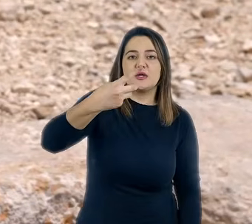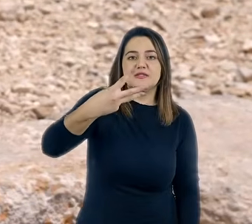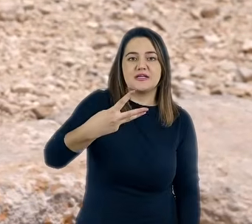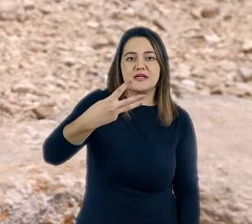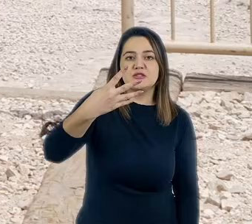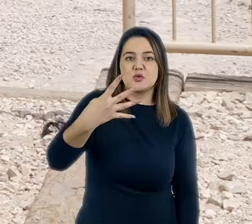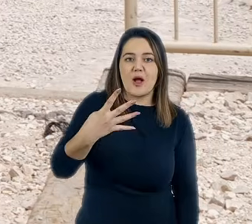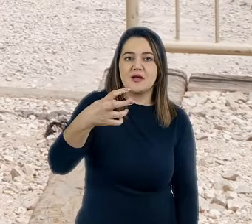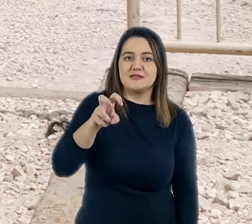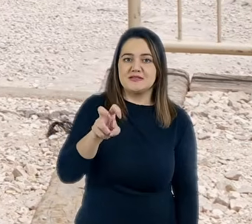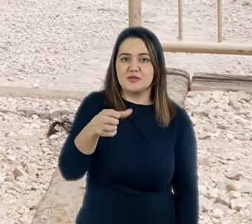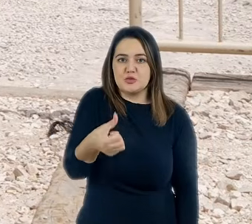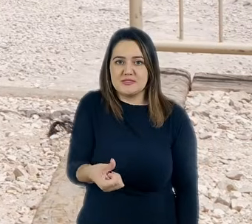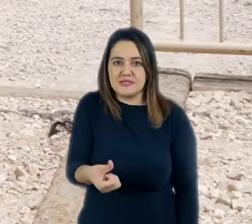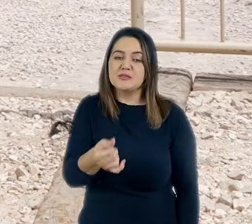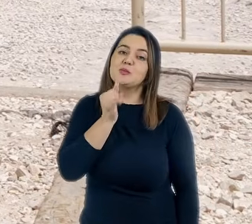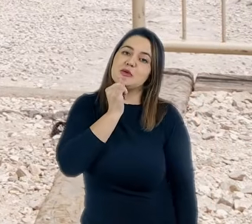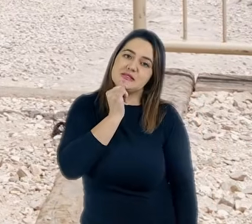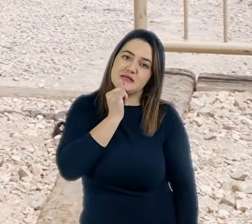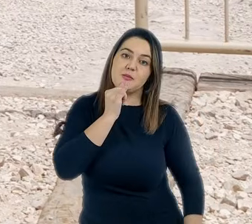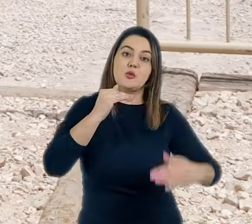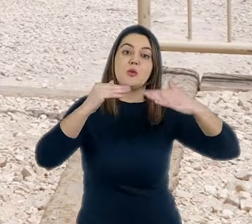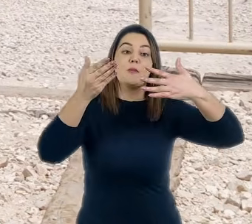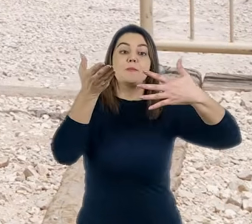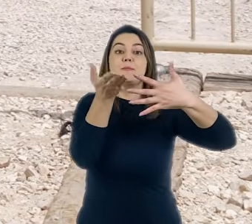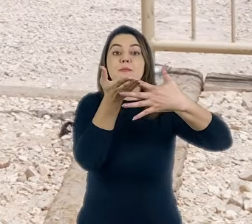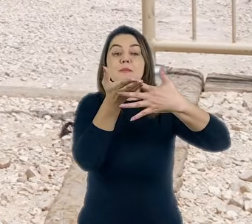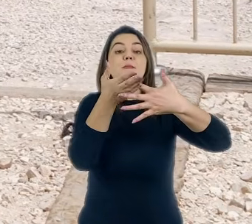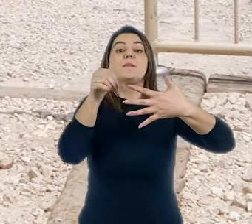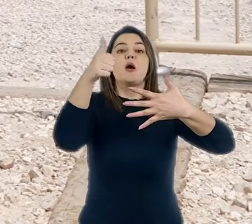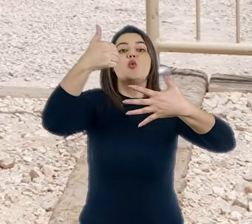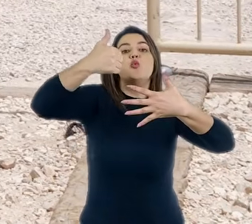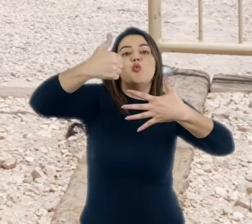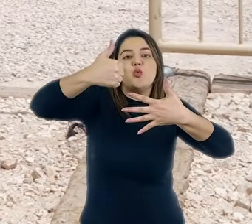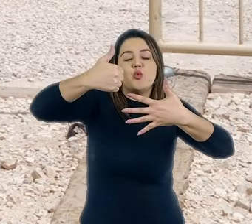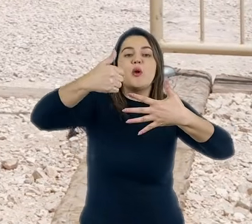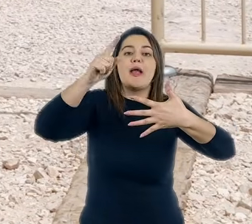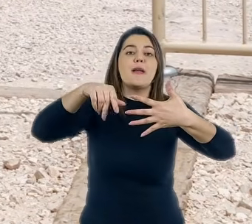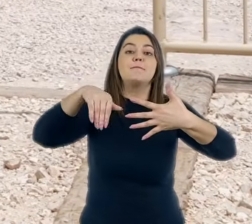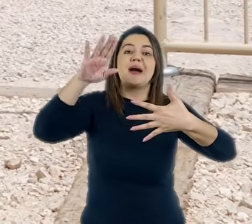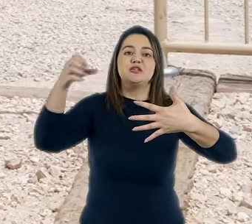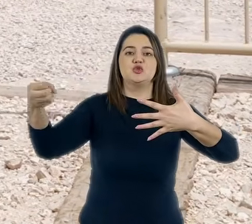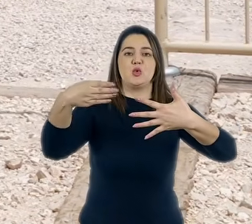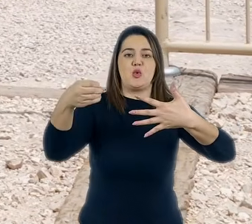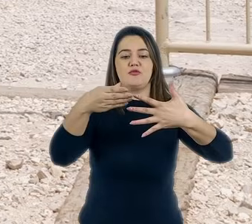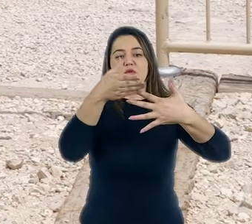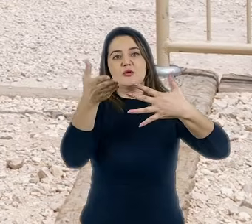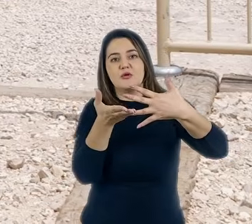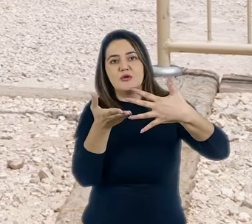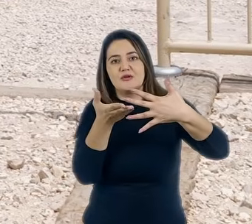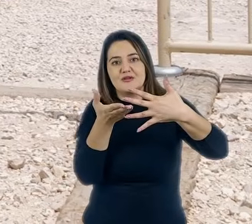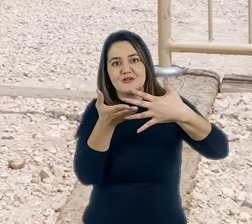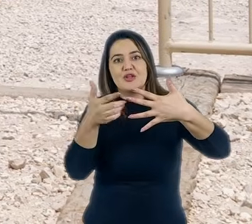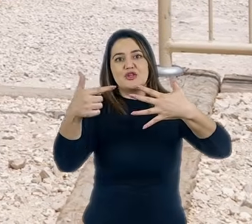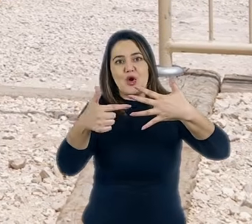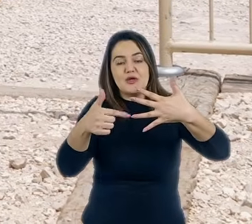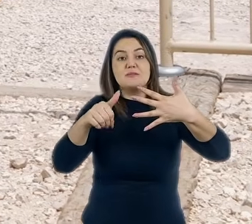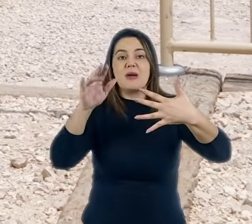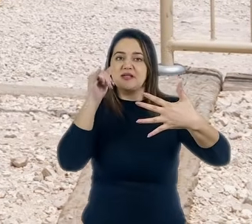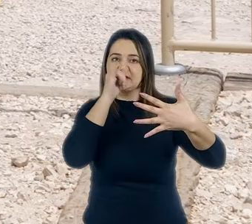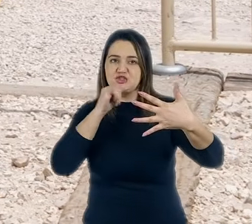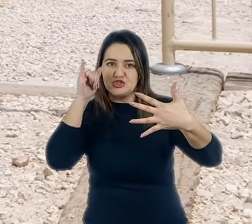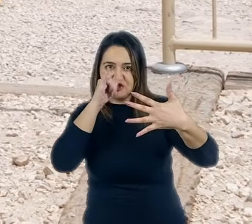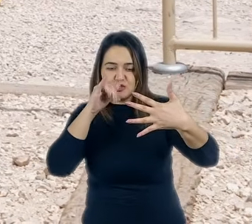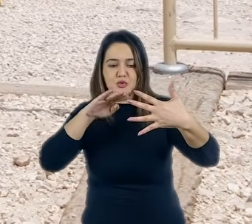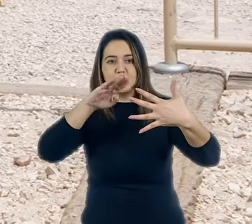períodos diferentes. O nível 1 é aquele que está mais na superfície, portanto o mais recente. O nível 5 está mais embaixo,